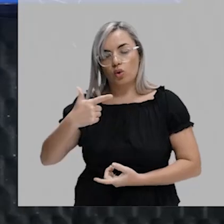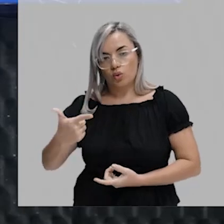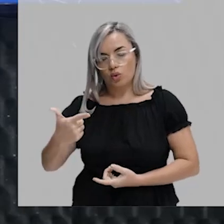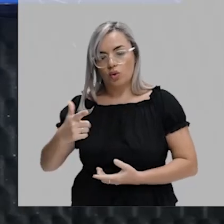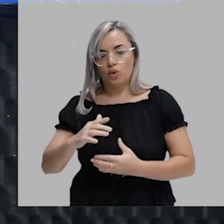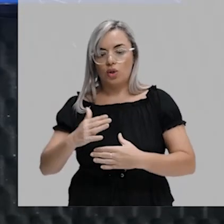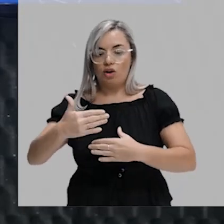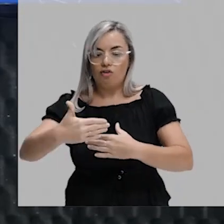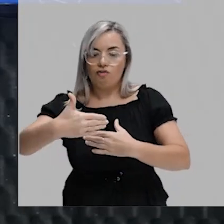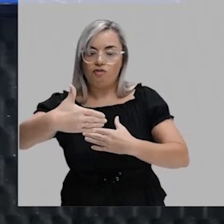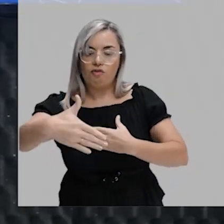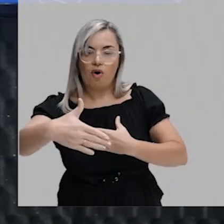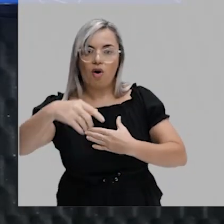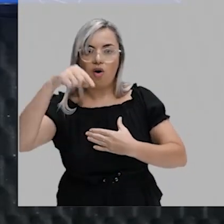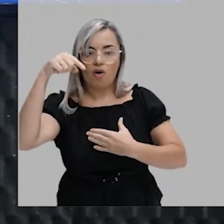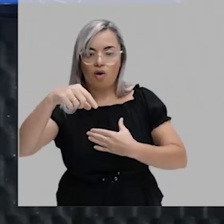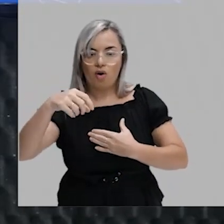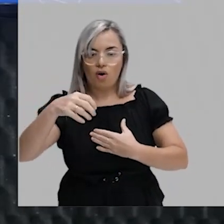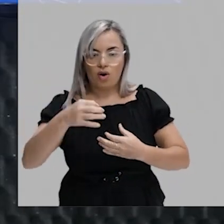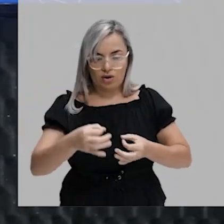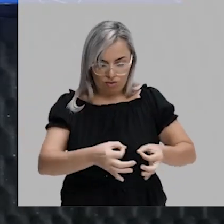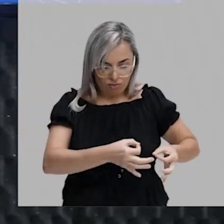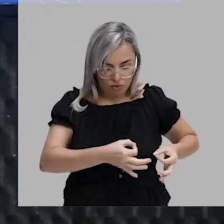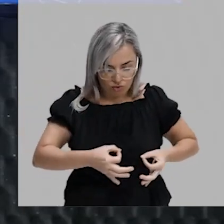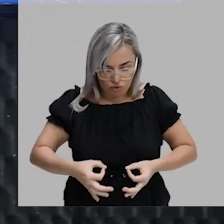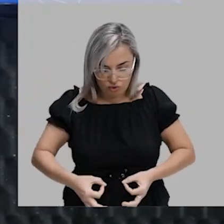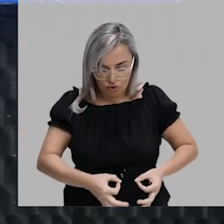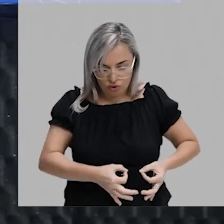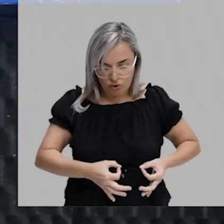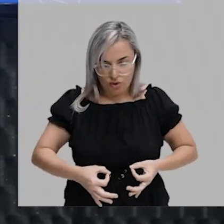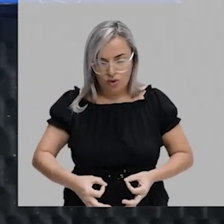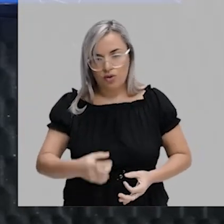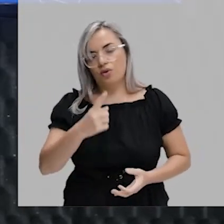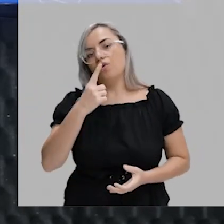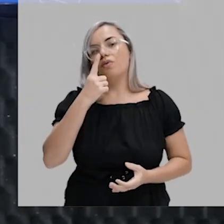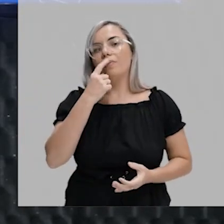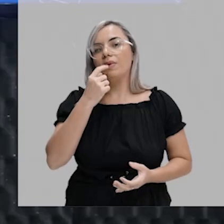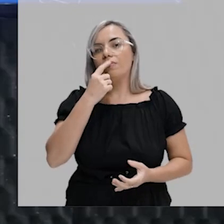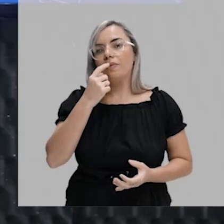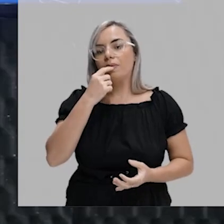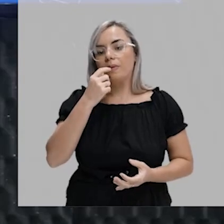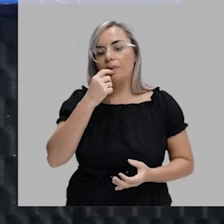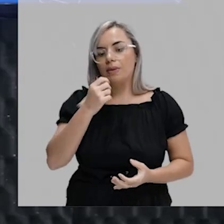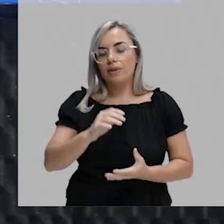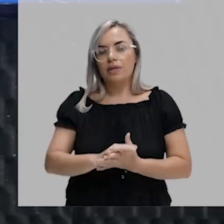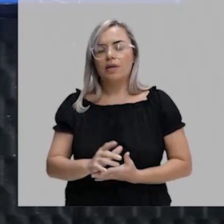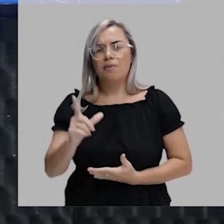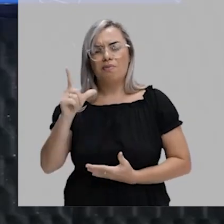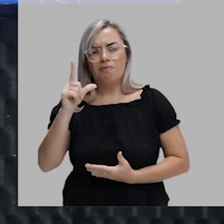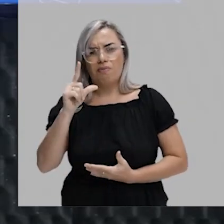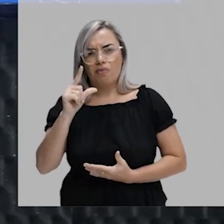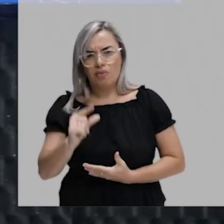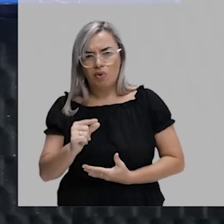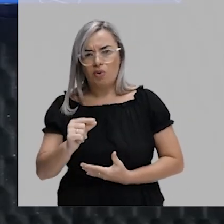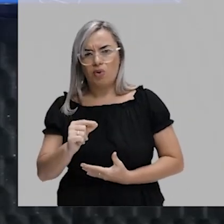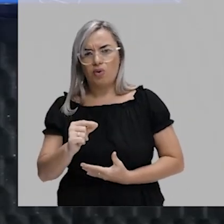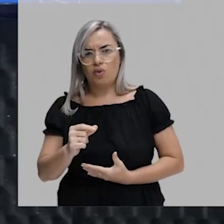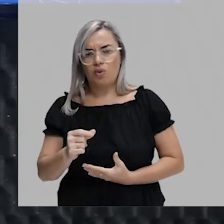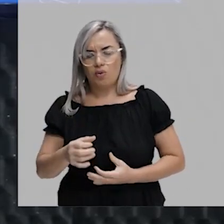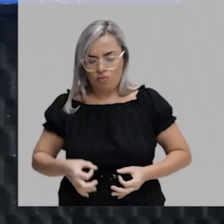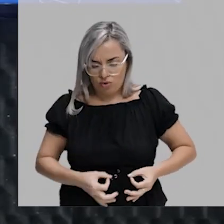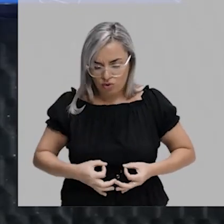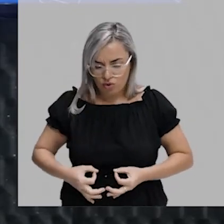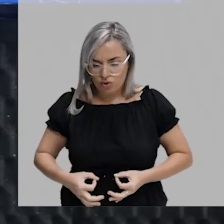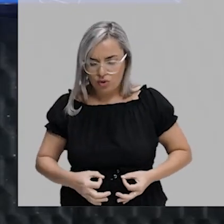oxigênio fora. Você vê mais pontinhos vermelhos fora da célula. E menos pontinhos vermelhos dentro. Então, qual é a tendência do oxigênio? É